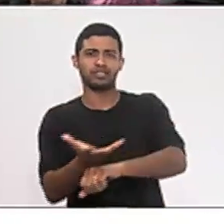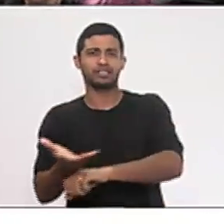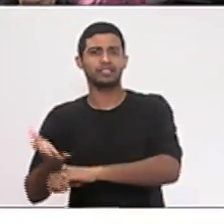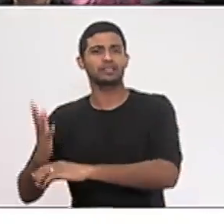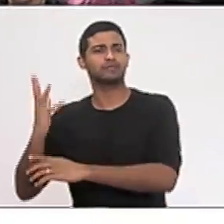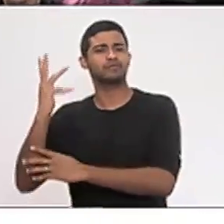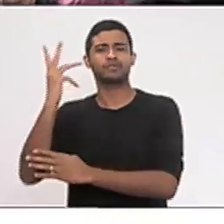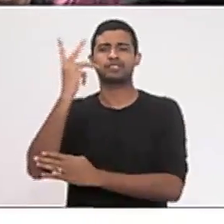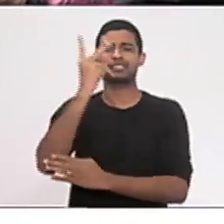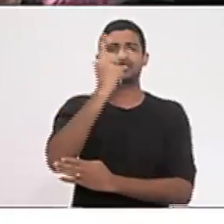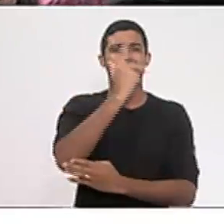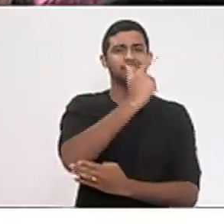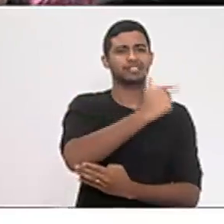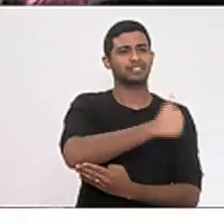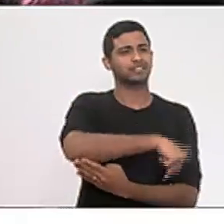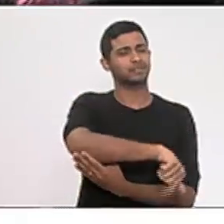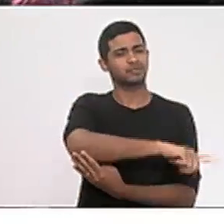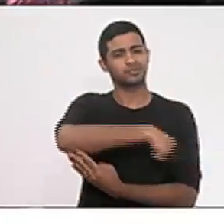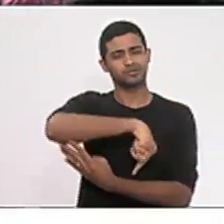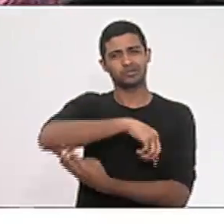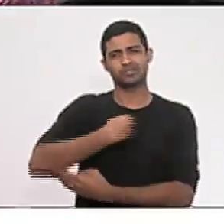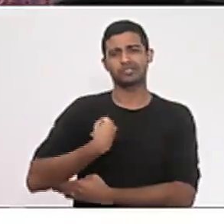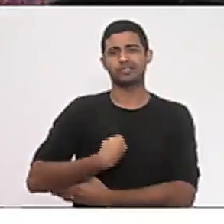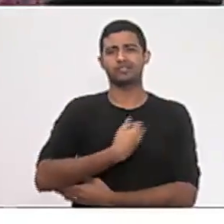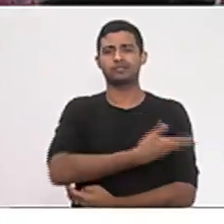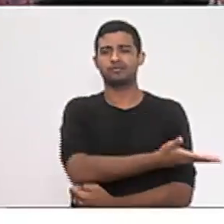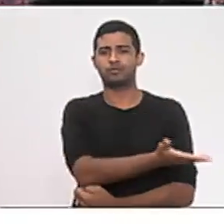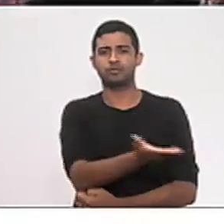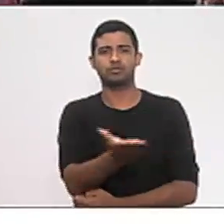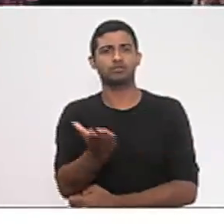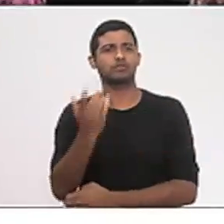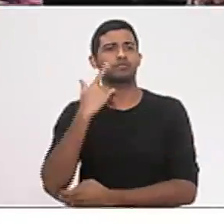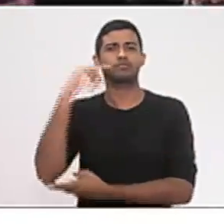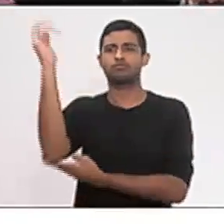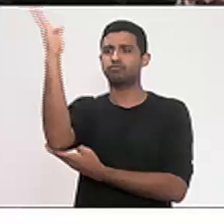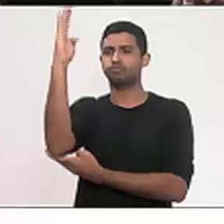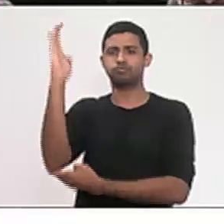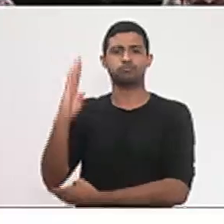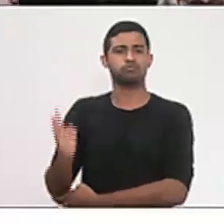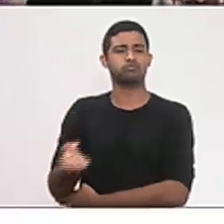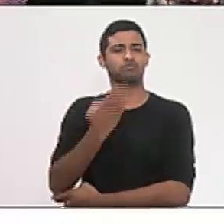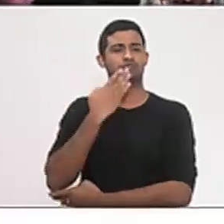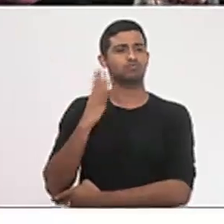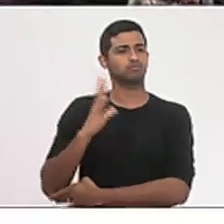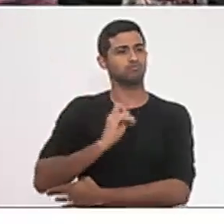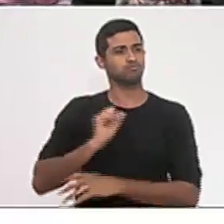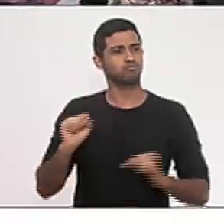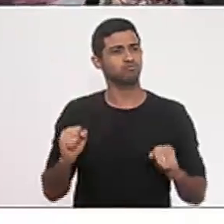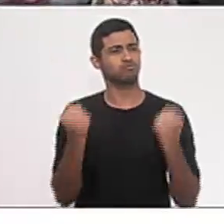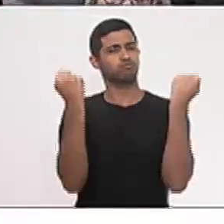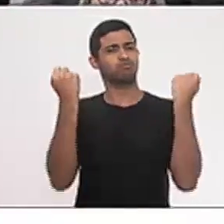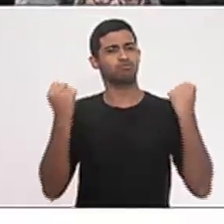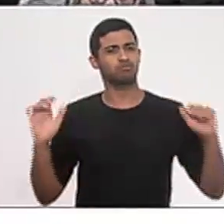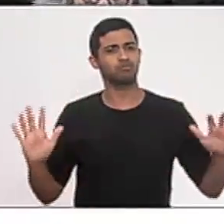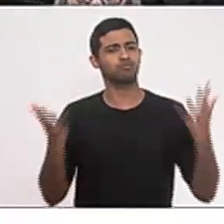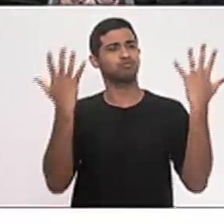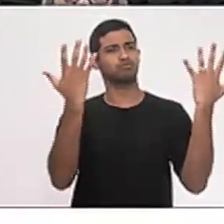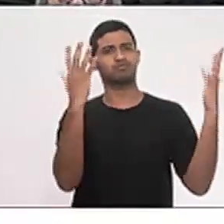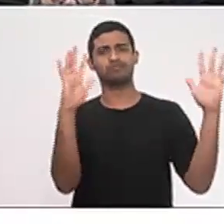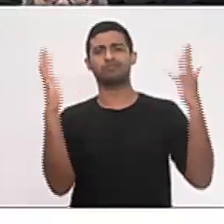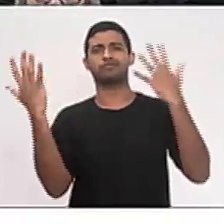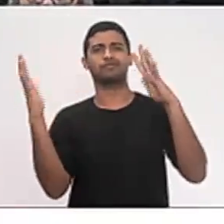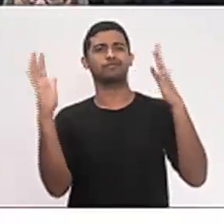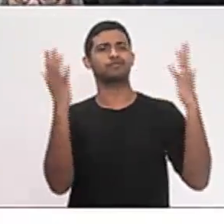bosques tem mais vida, nossa vida no teu seio mais amores. Ó pátria amada,